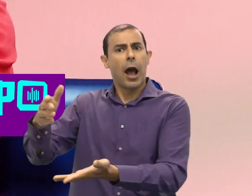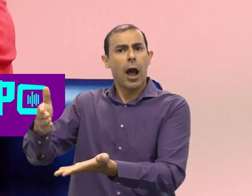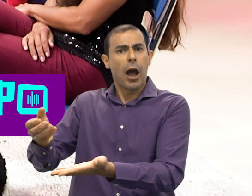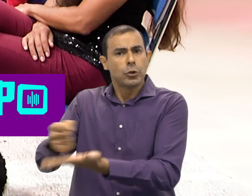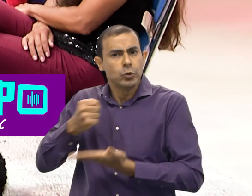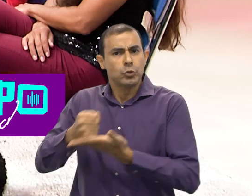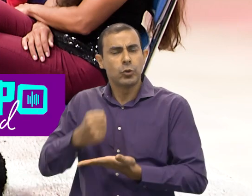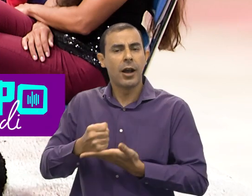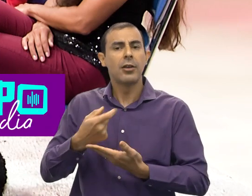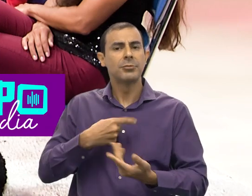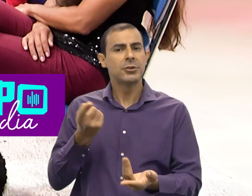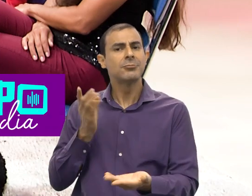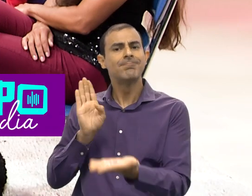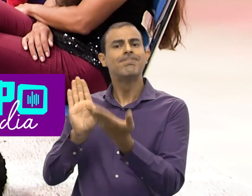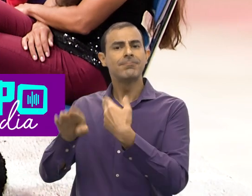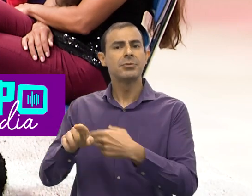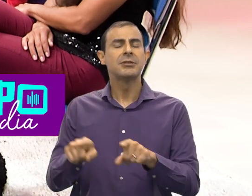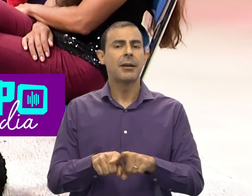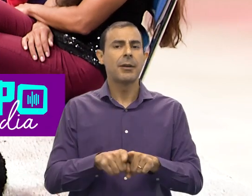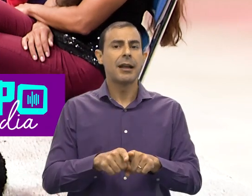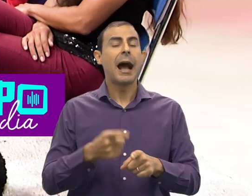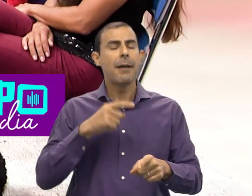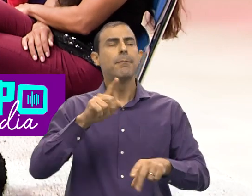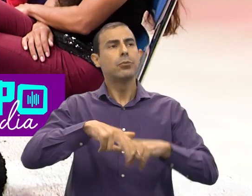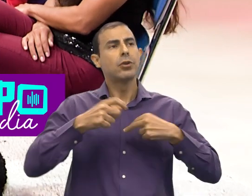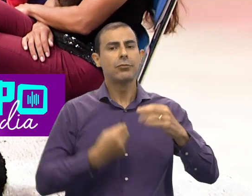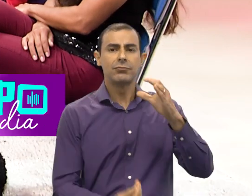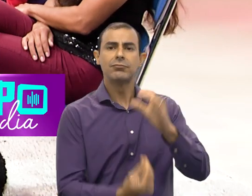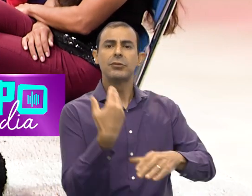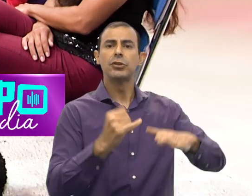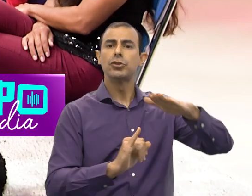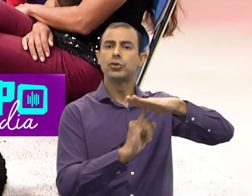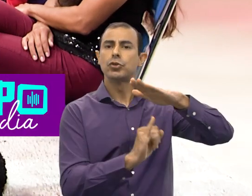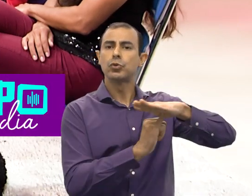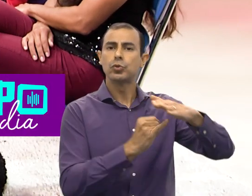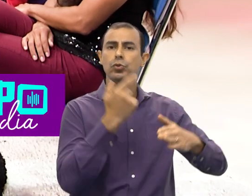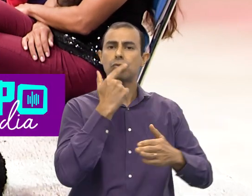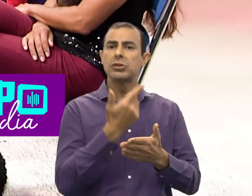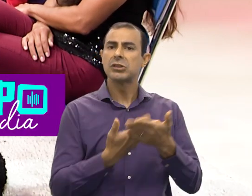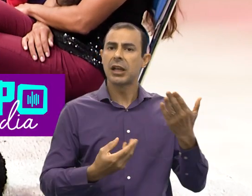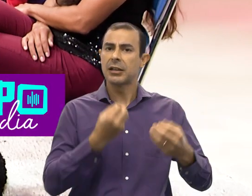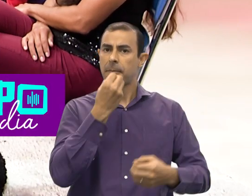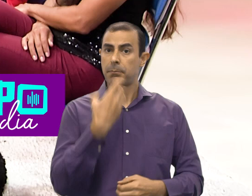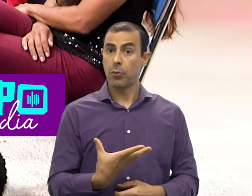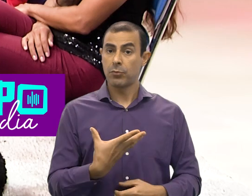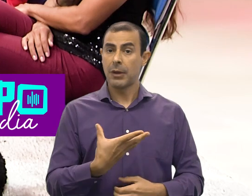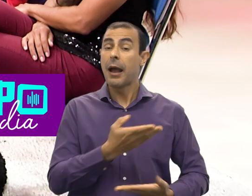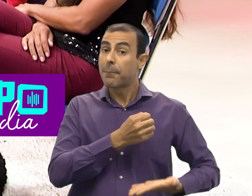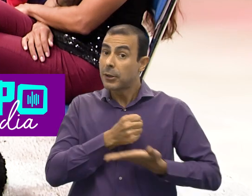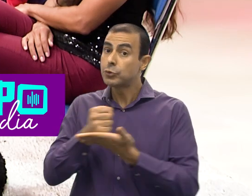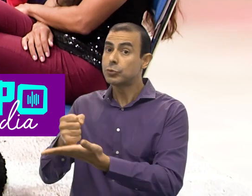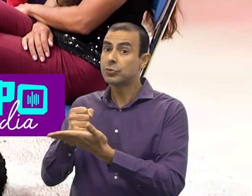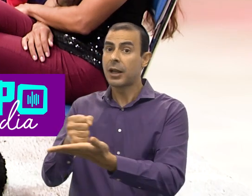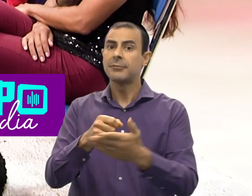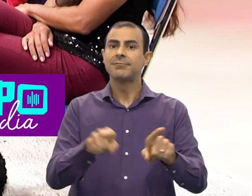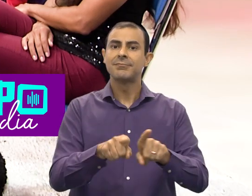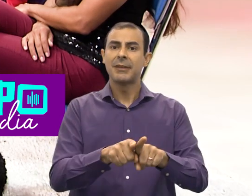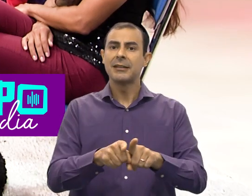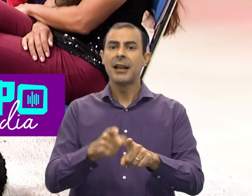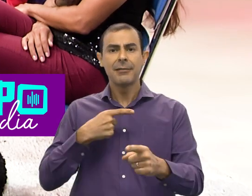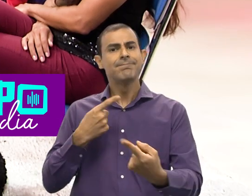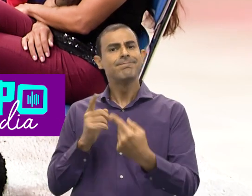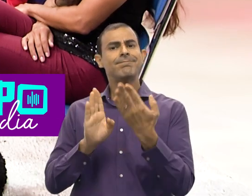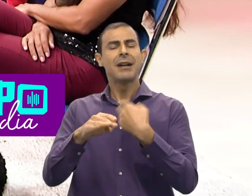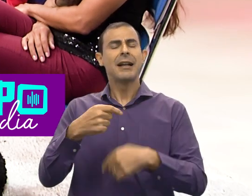projeto Sangue Bom inicialmente no leito do hospital, hoje é o Instituto Sangue Bom. Então, a partir daí, a gente vai desenvolvendo uma nova forma, um